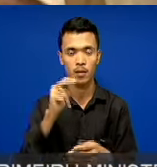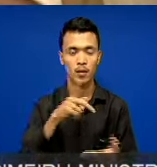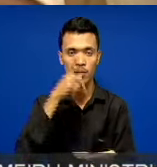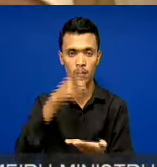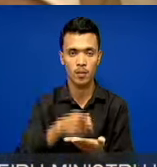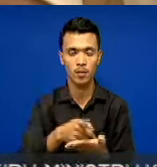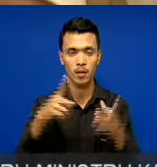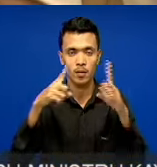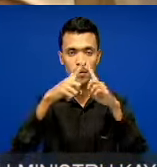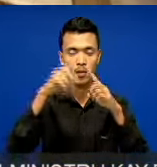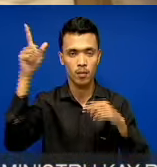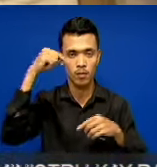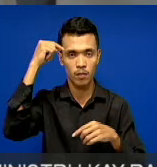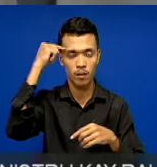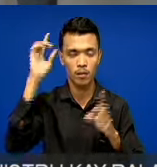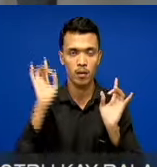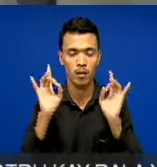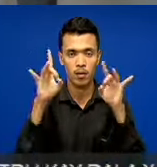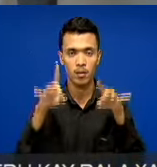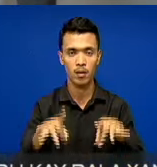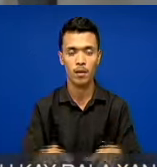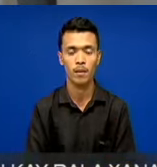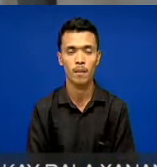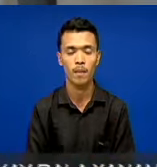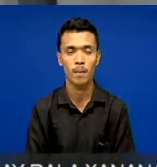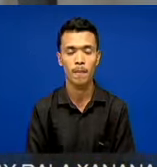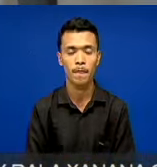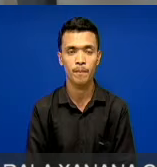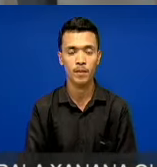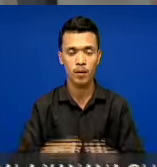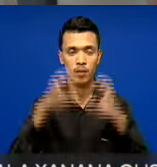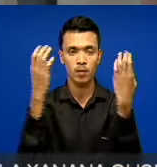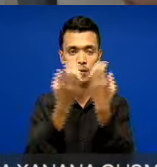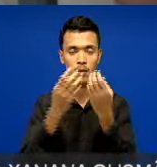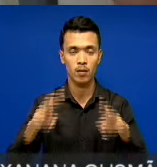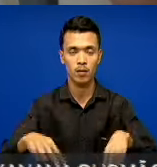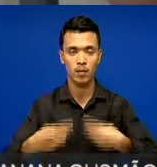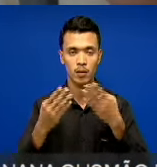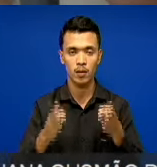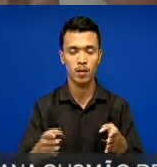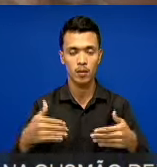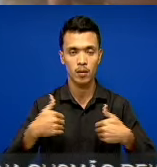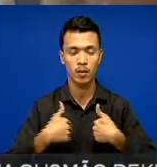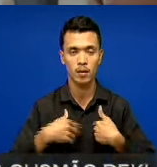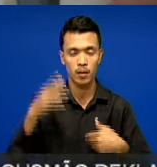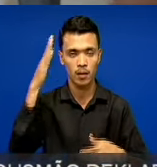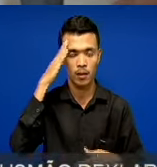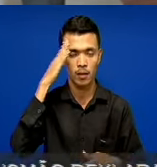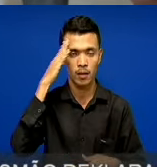ba Governo Australia. Our role. Mudar veterano e lida e raninha neo ni